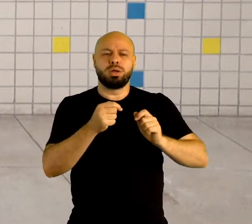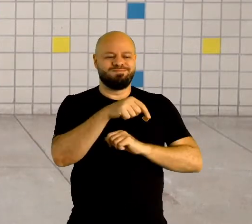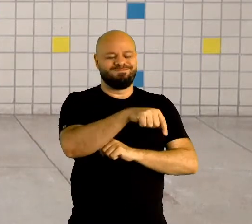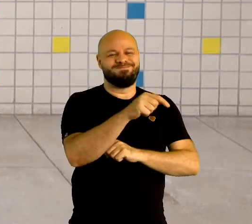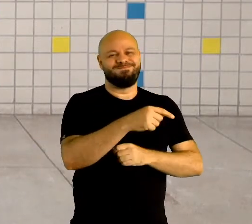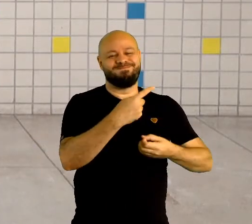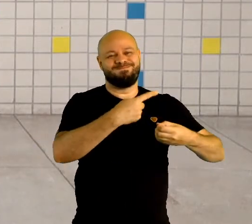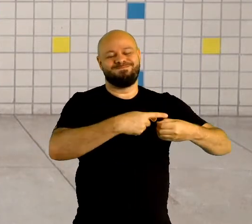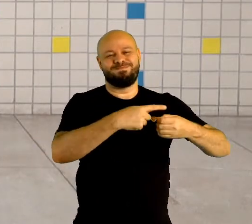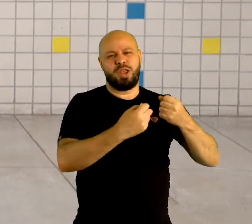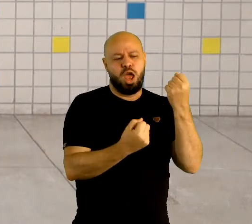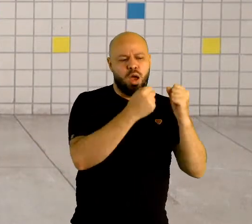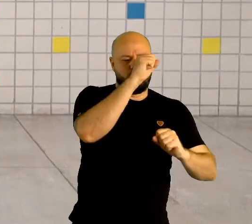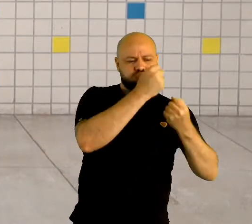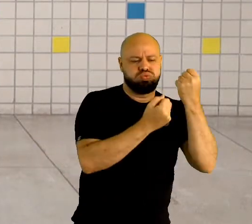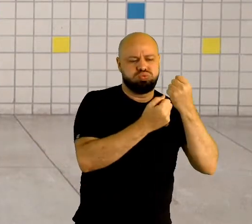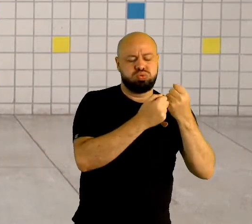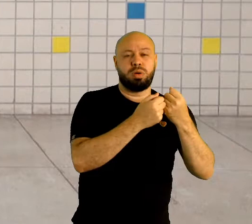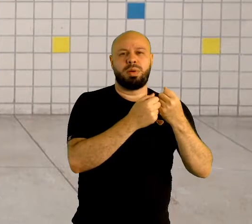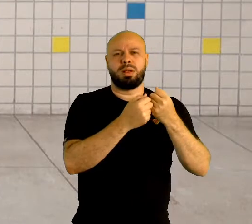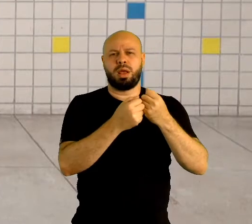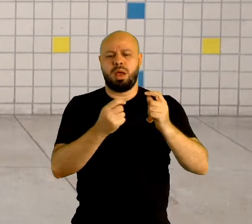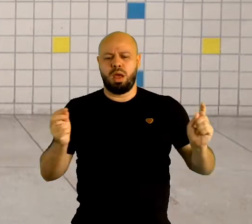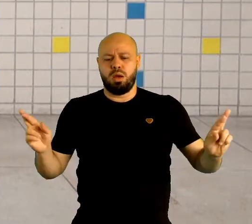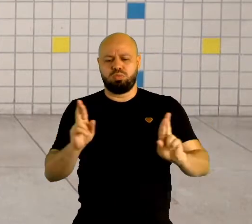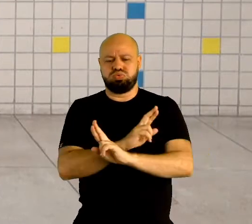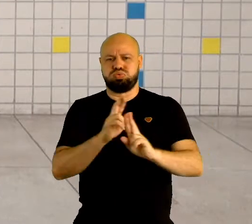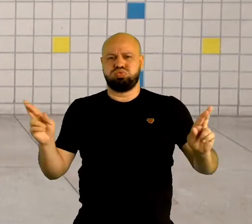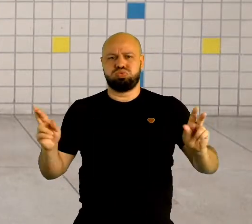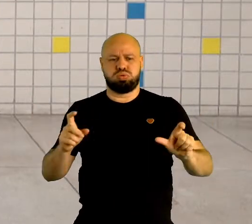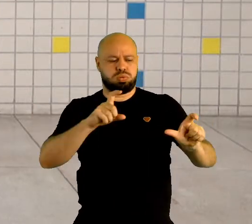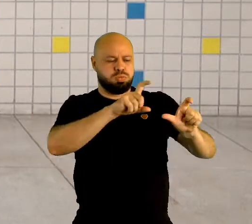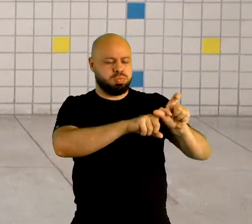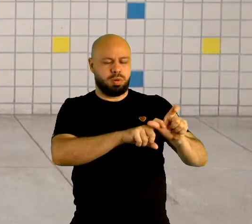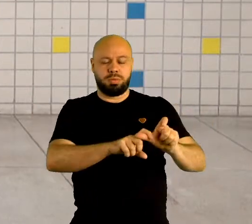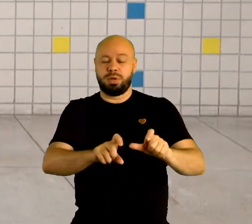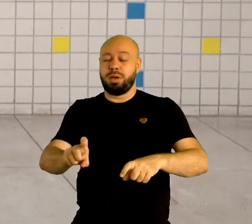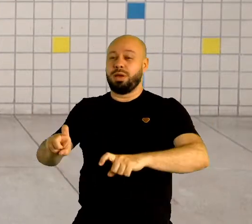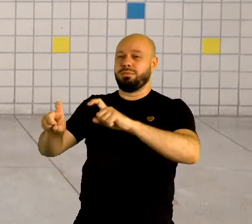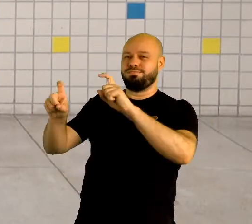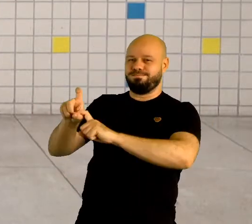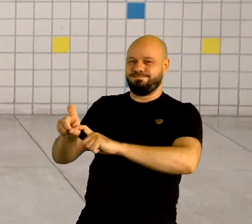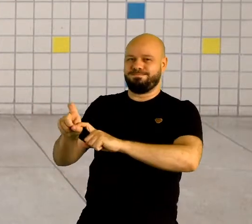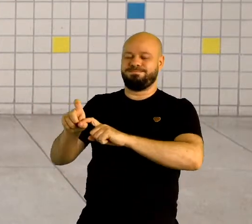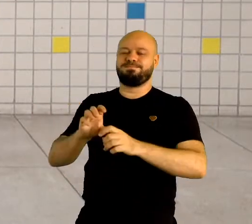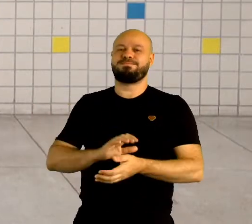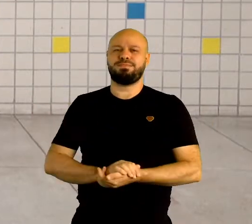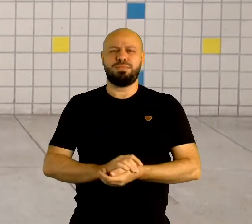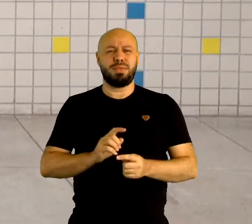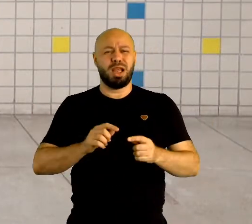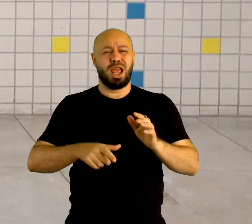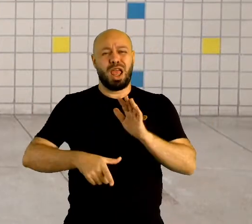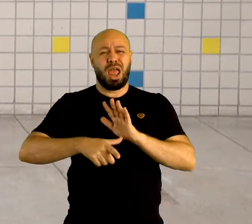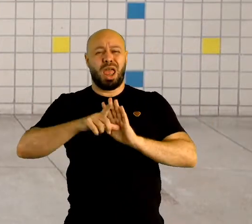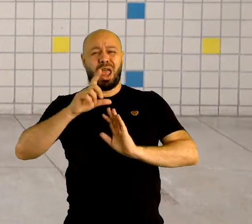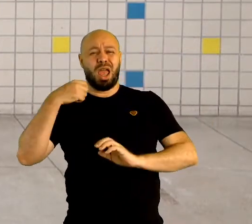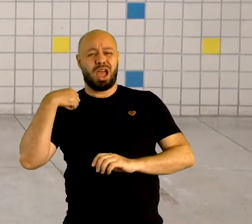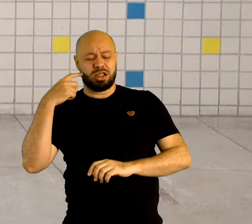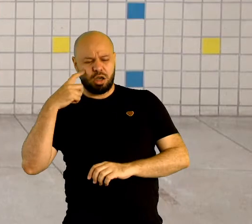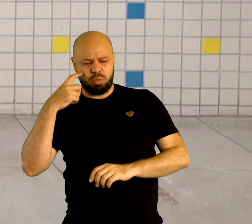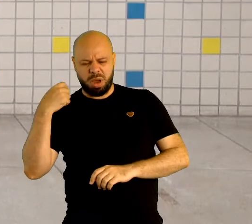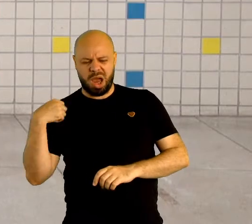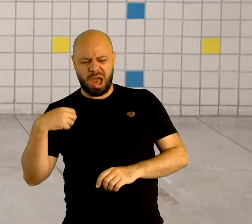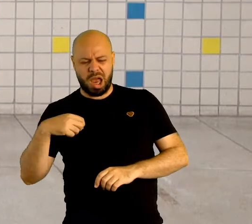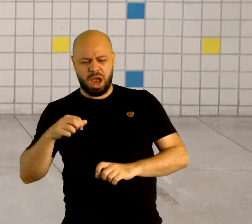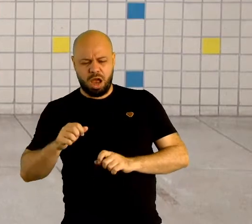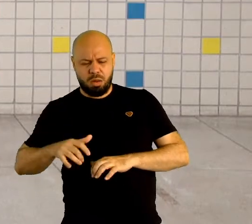deles. Então, antes, né, o campo, ele dependia muito menos das cidades para